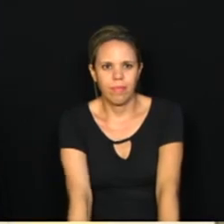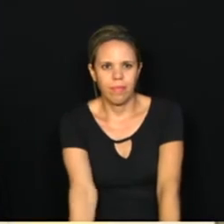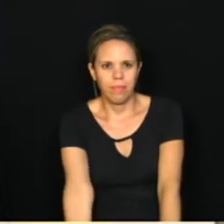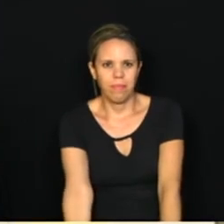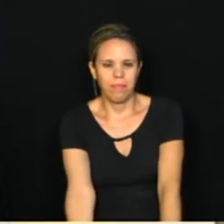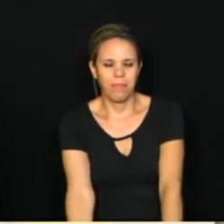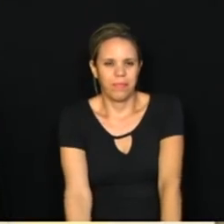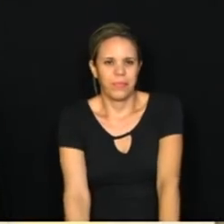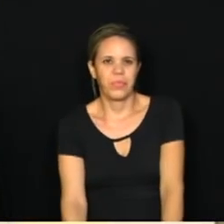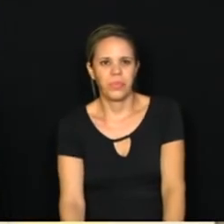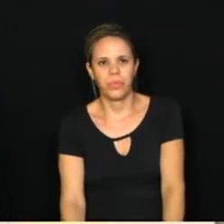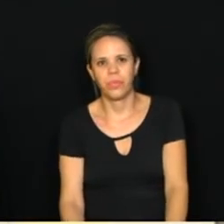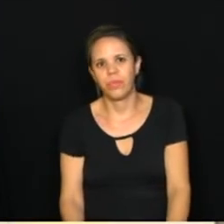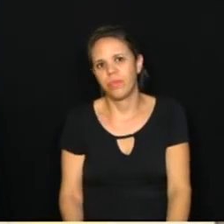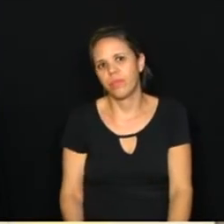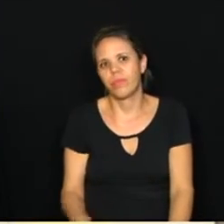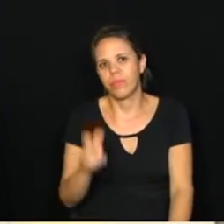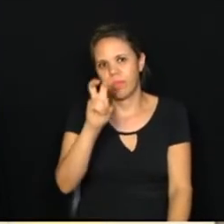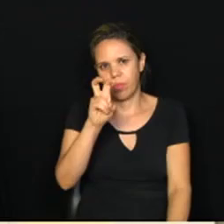São